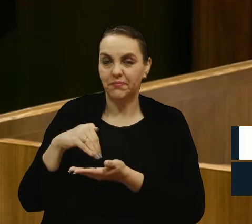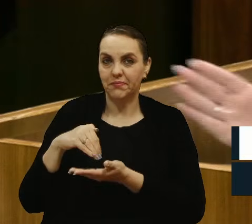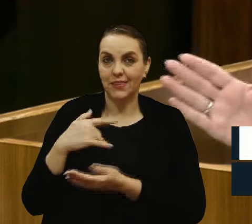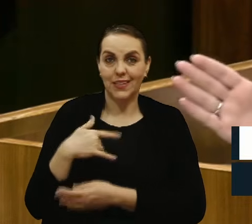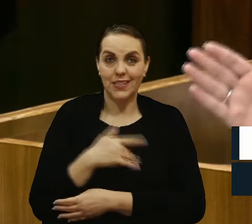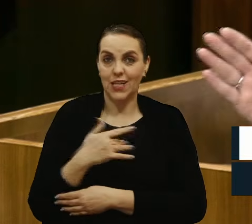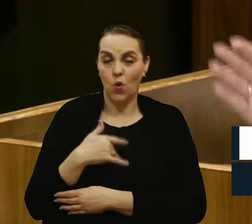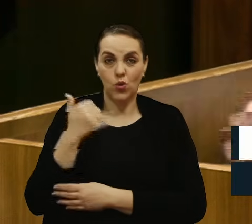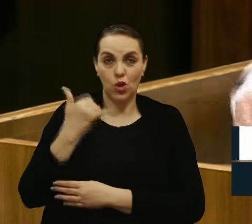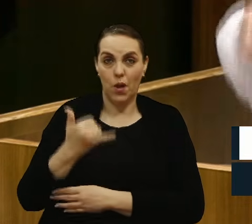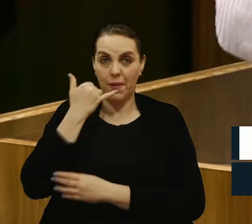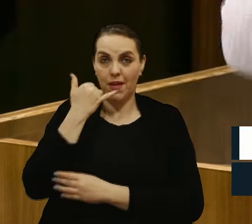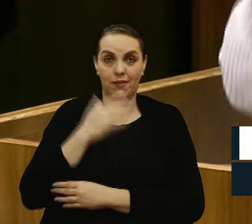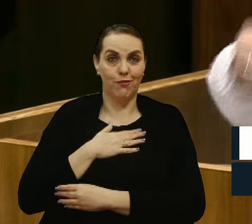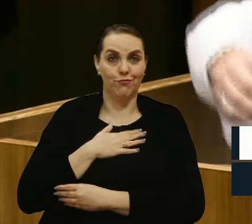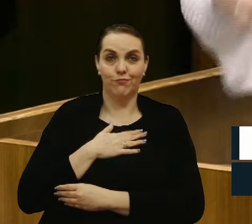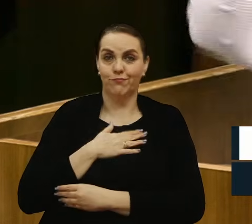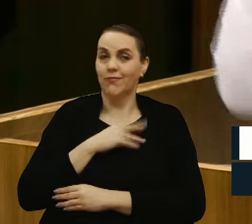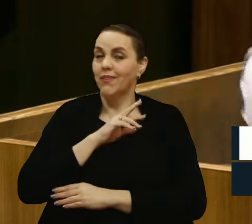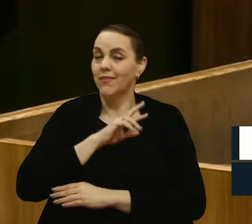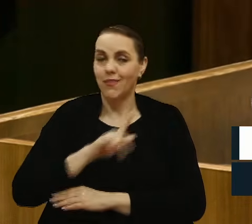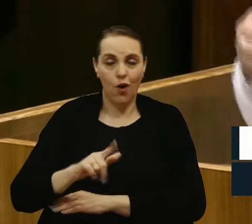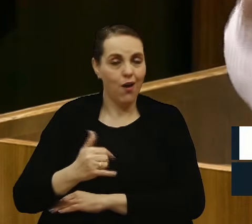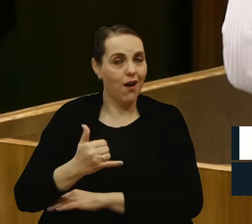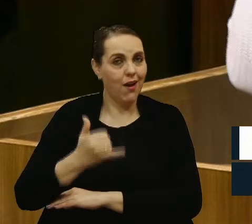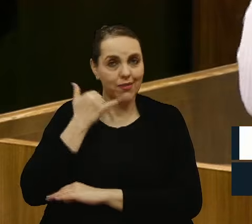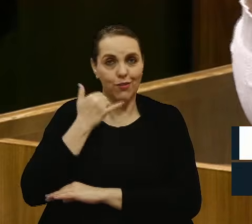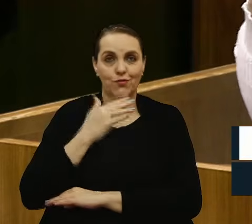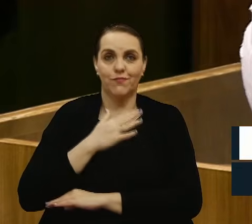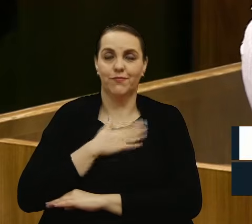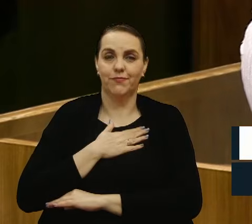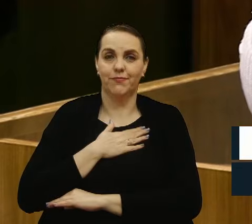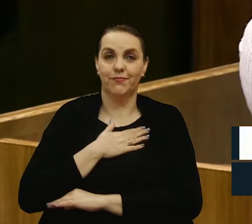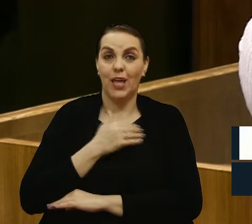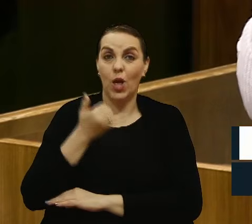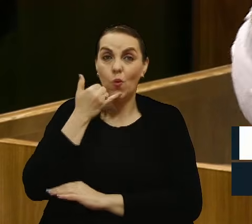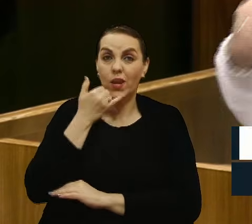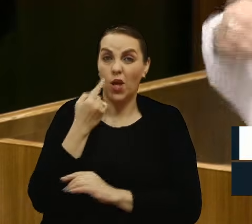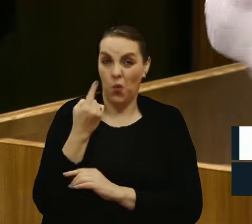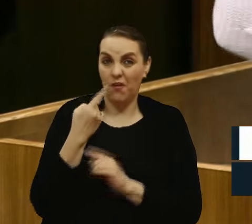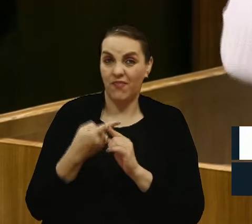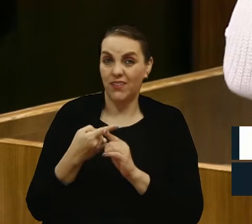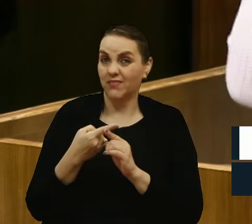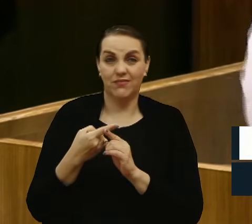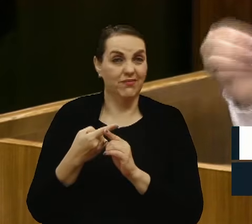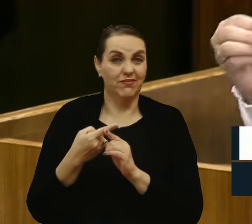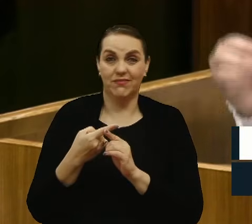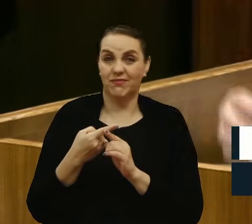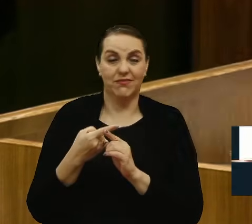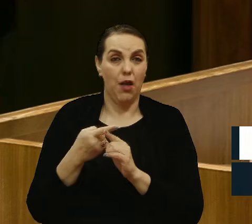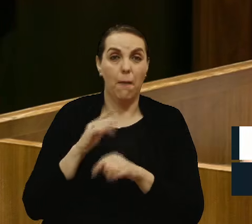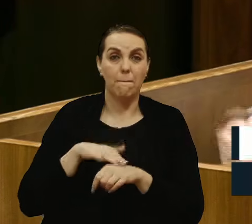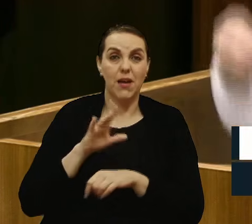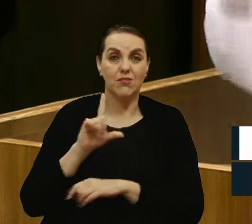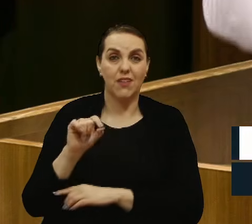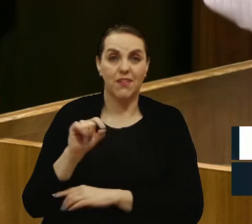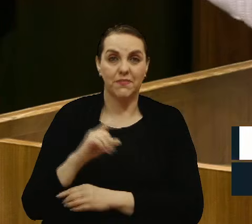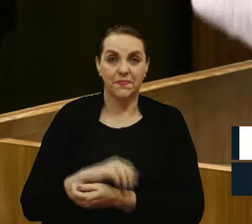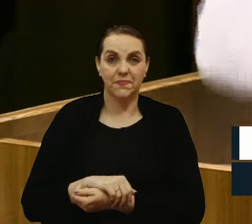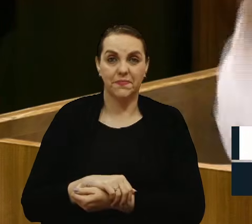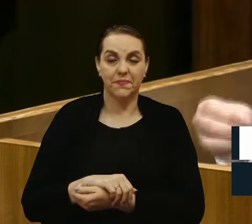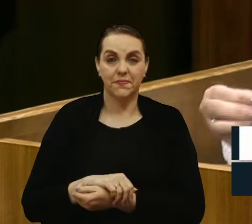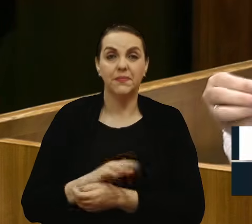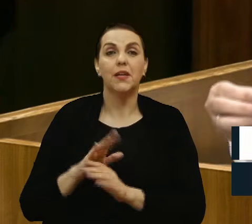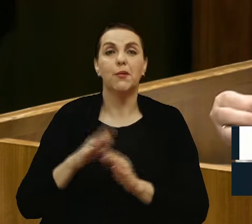não atende. Ele não atende. Eu não liguei uma vez. Eu liguei mais de 10 vezes. E a